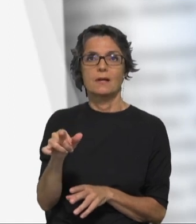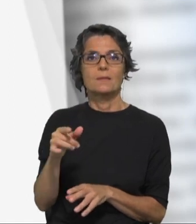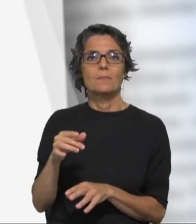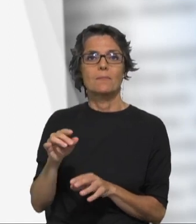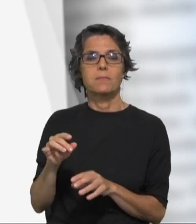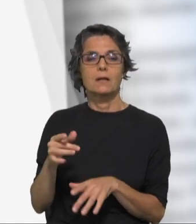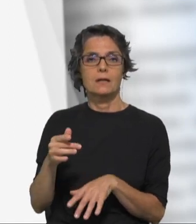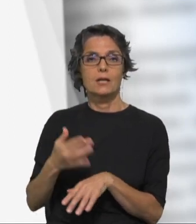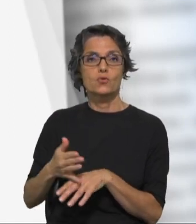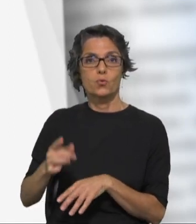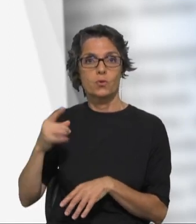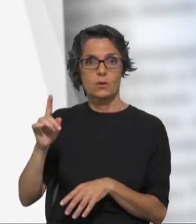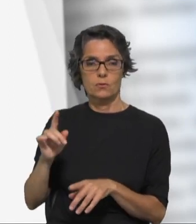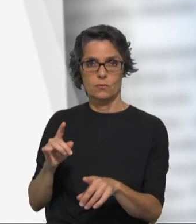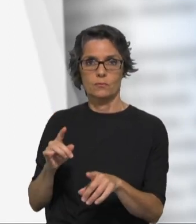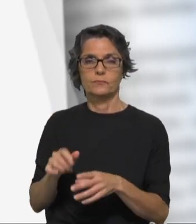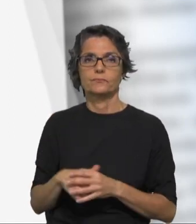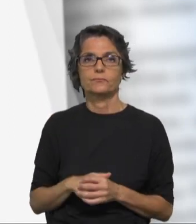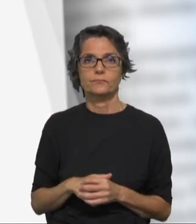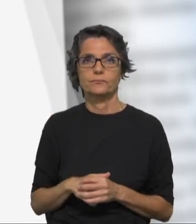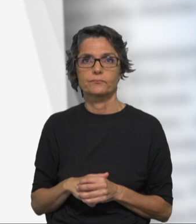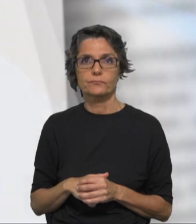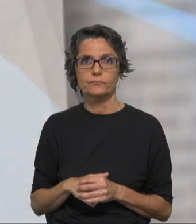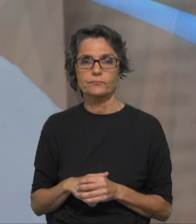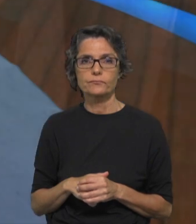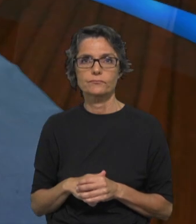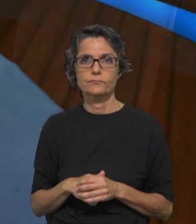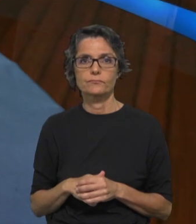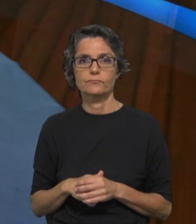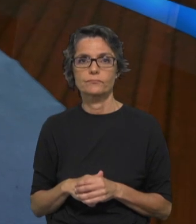ficam. Ainda que é muito engraçado,